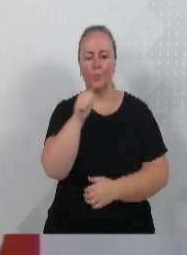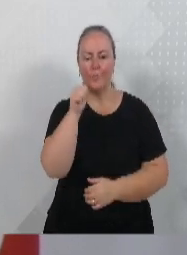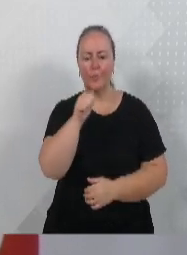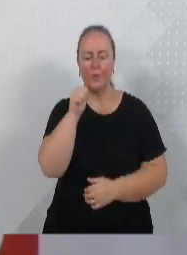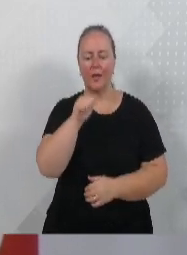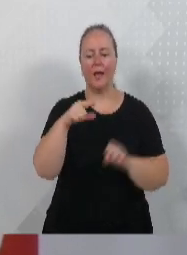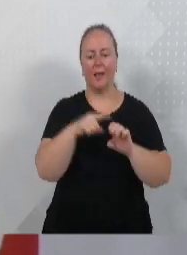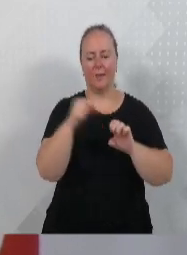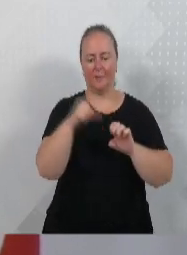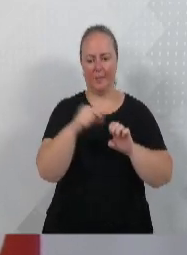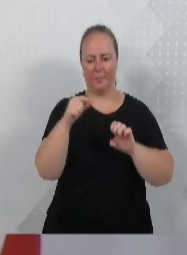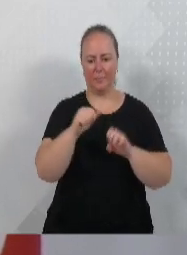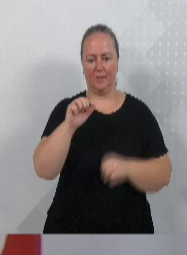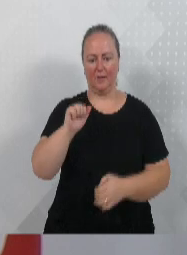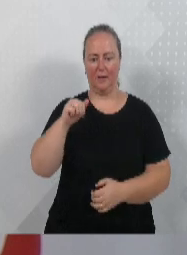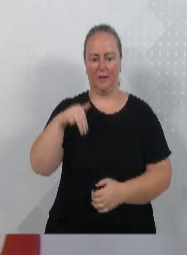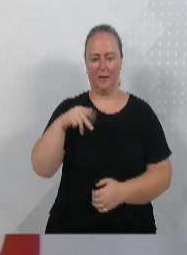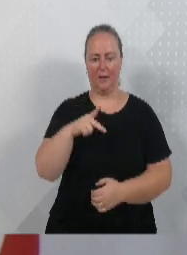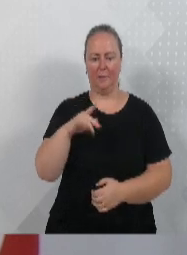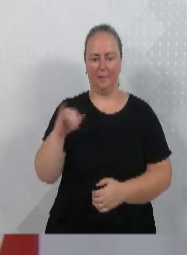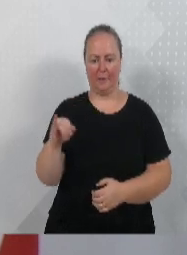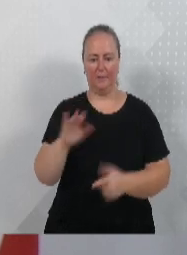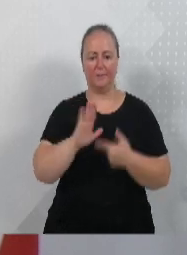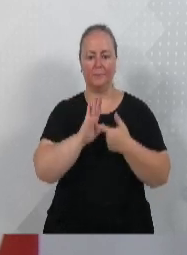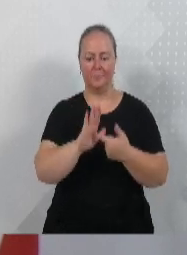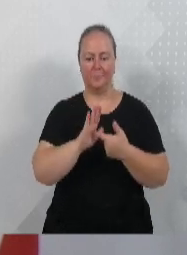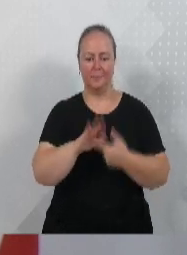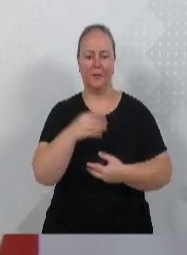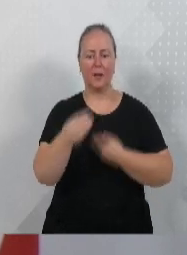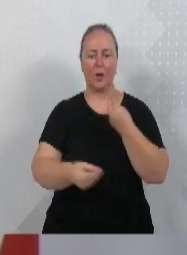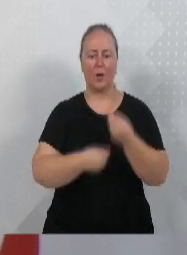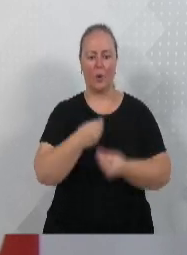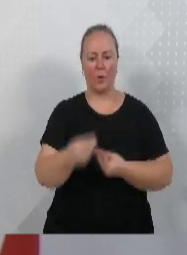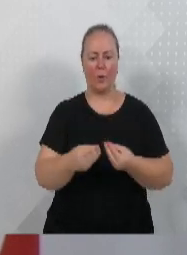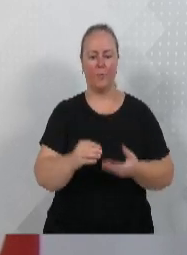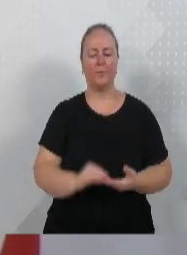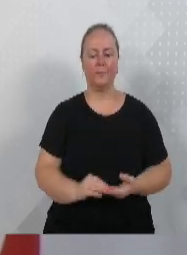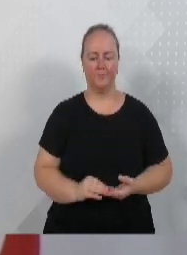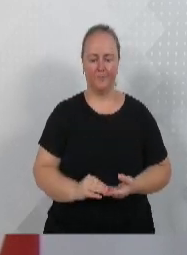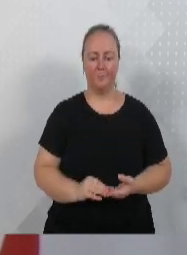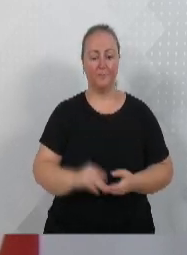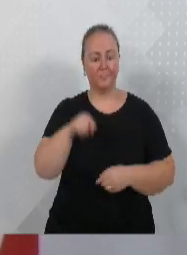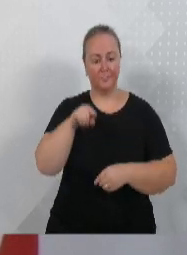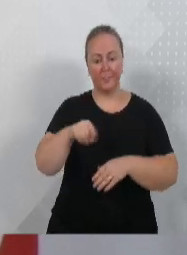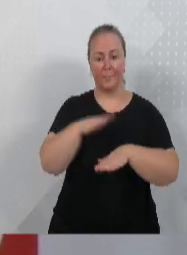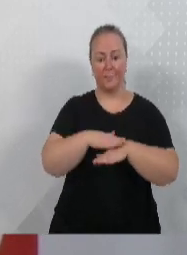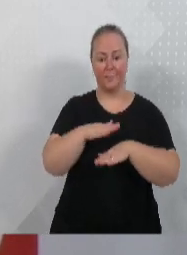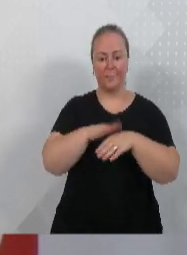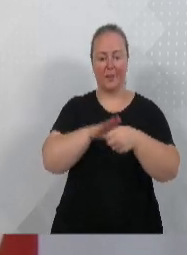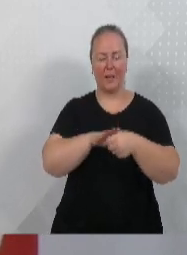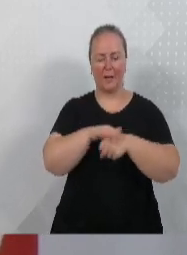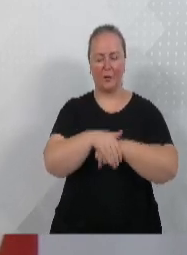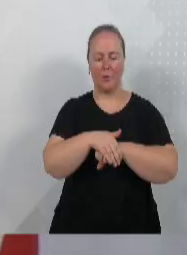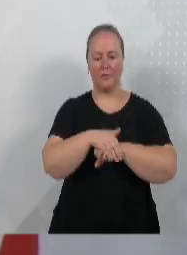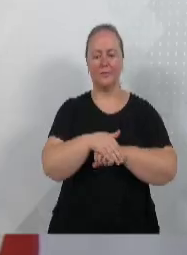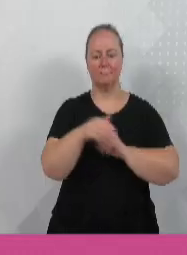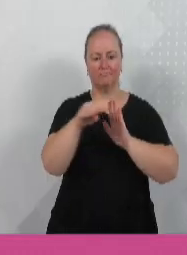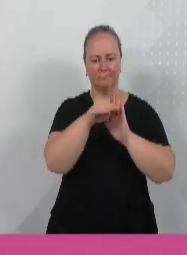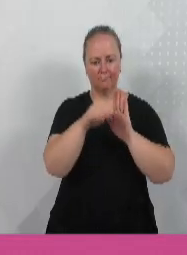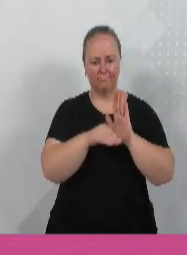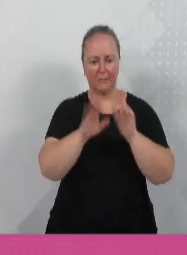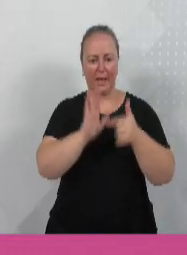AMP. E aqui a gente tem registros, Ari, por gentileza, dessa noite, onde a gente pôde apresentar mais sobre o programa Mães de